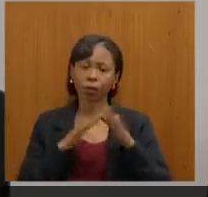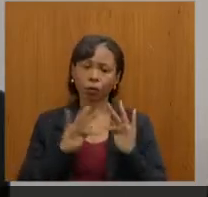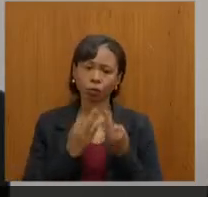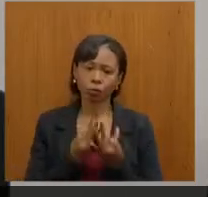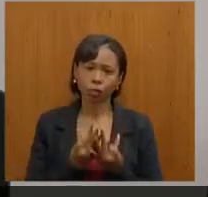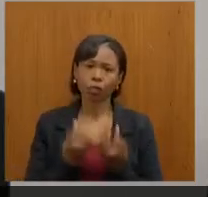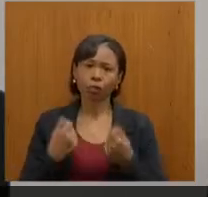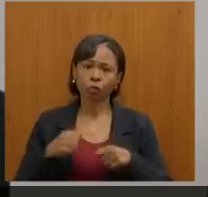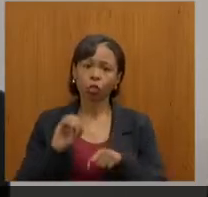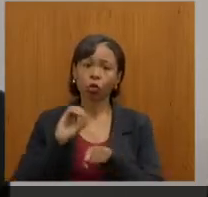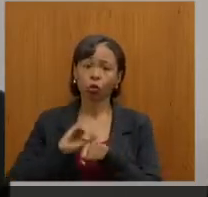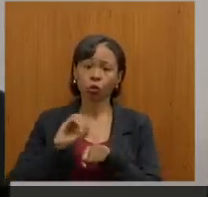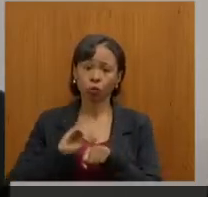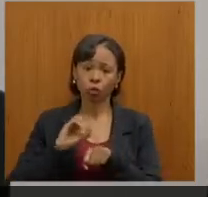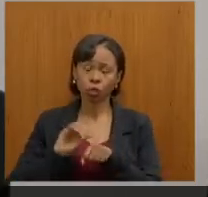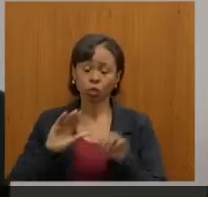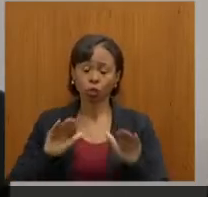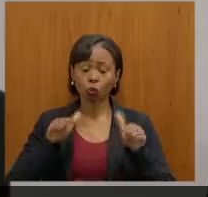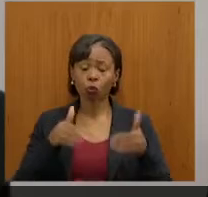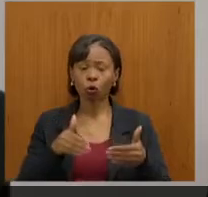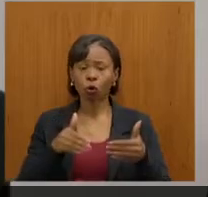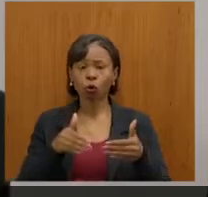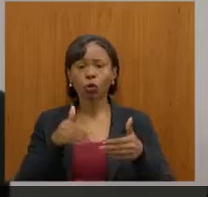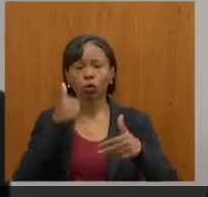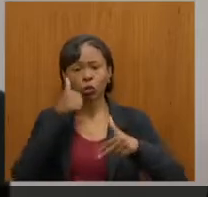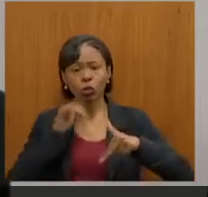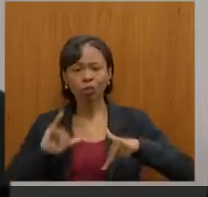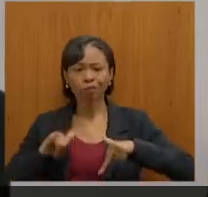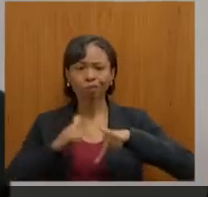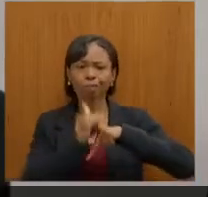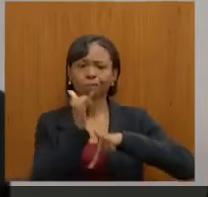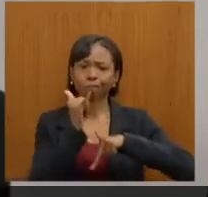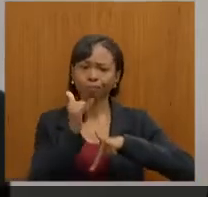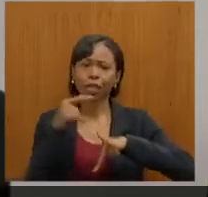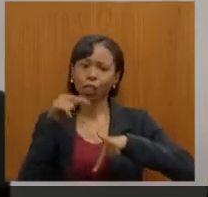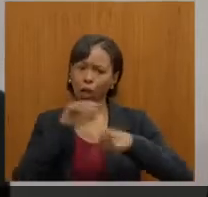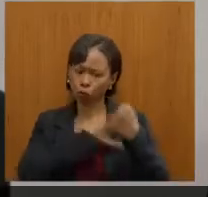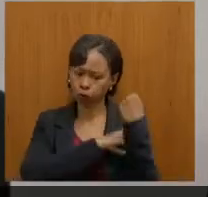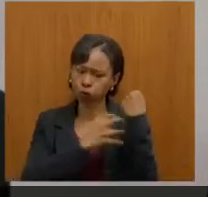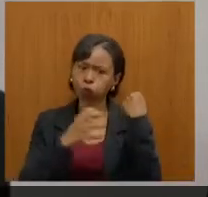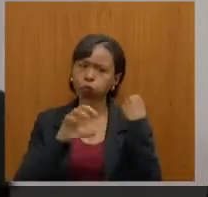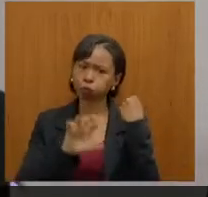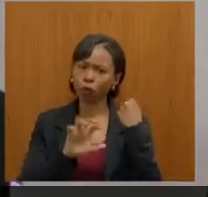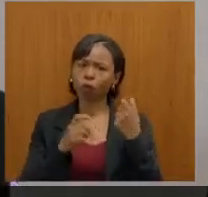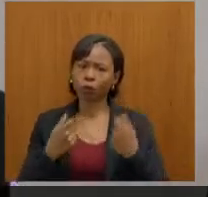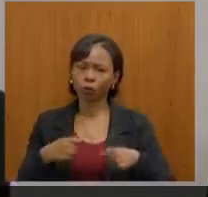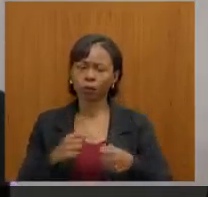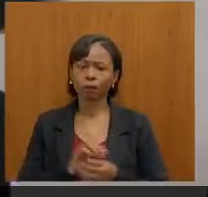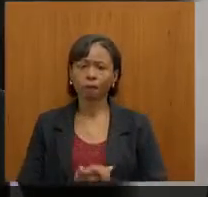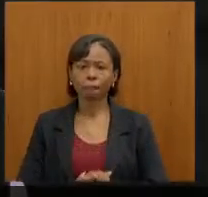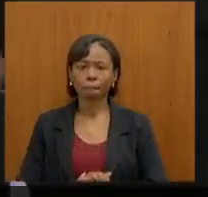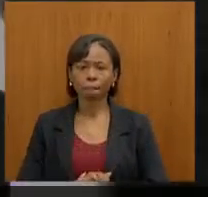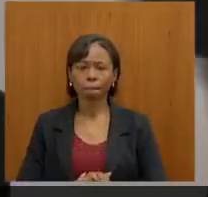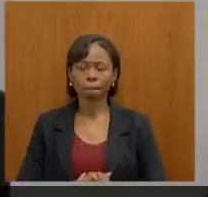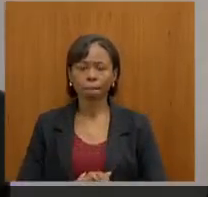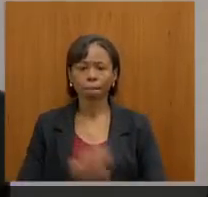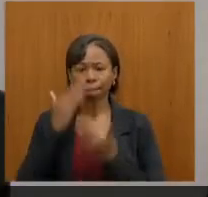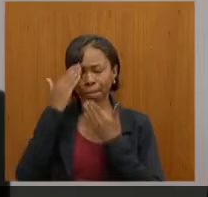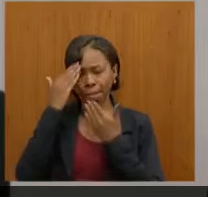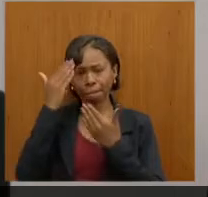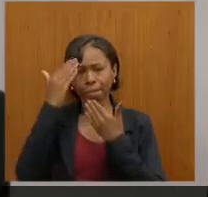técnica e profissional para as vítimas e para o seu empoderamento Muito obrigado no decorrer das apresentações